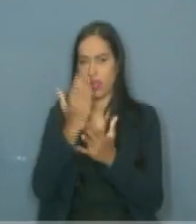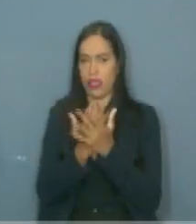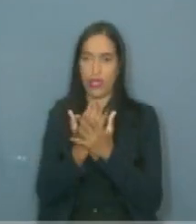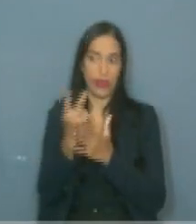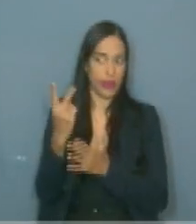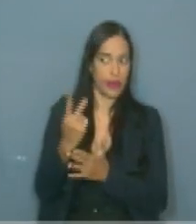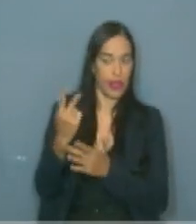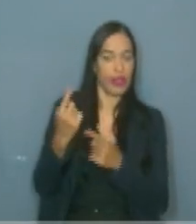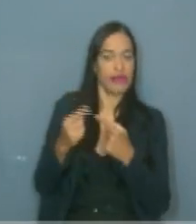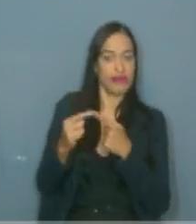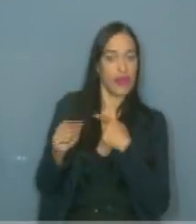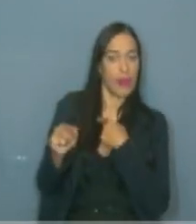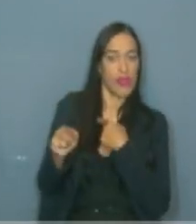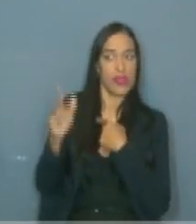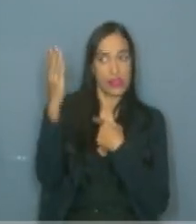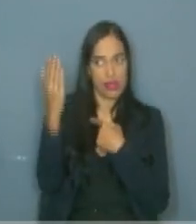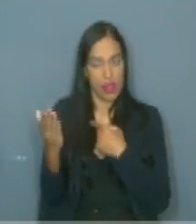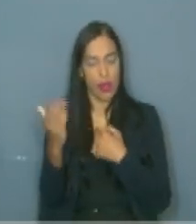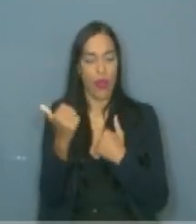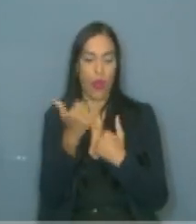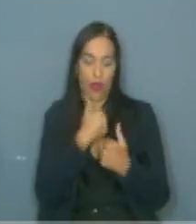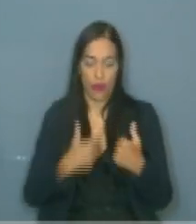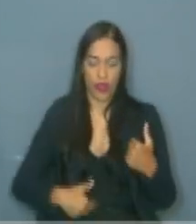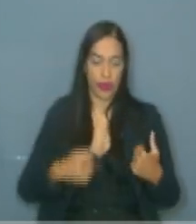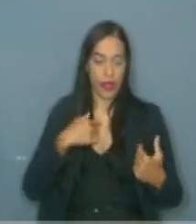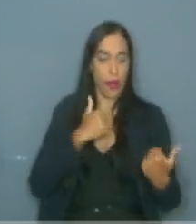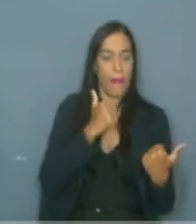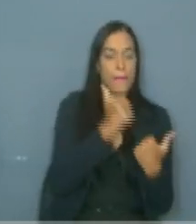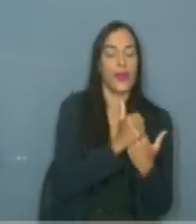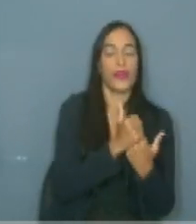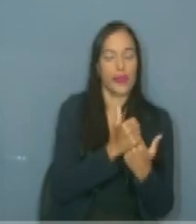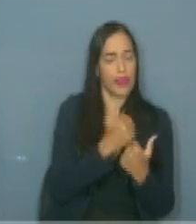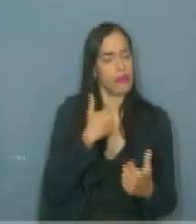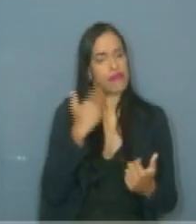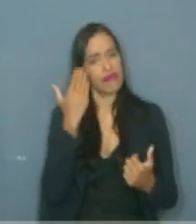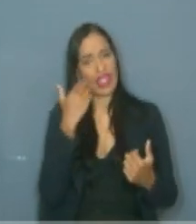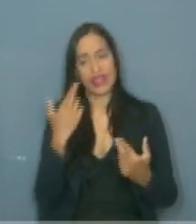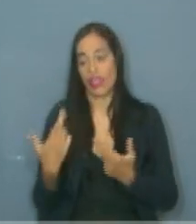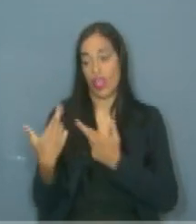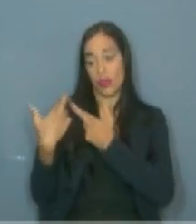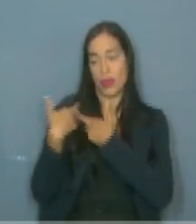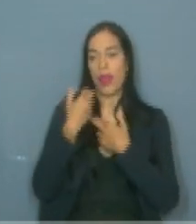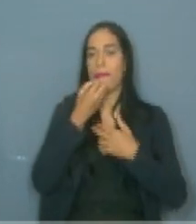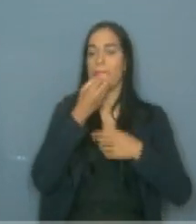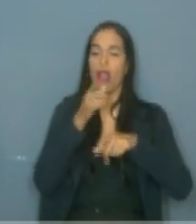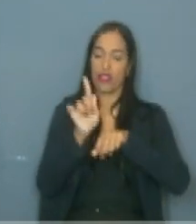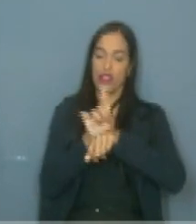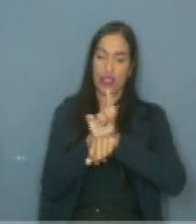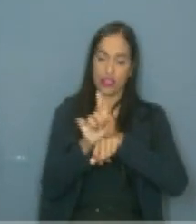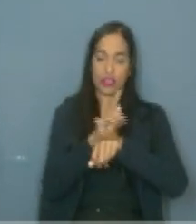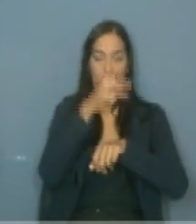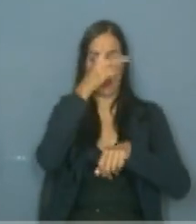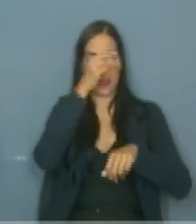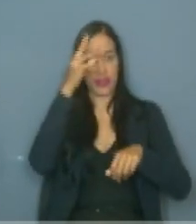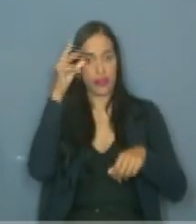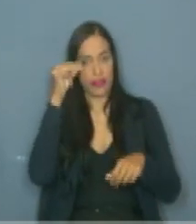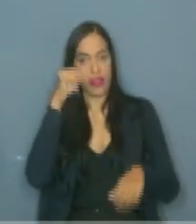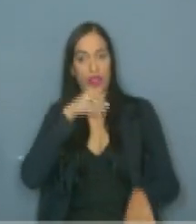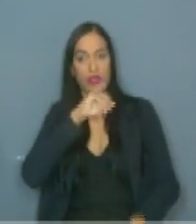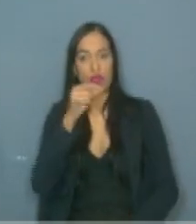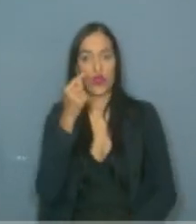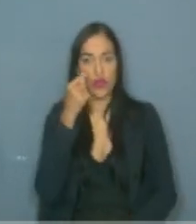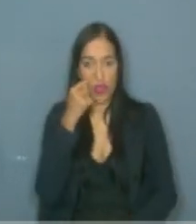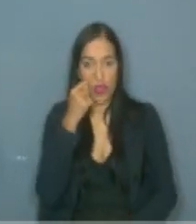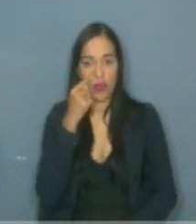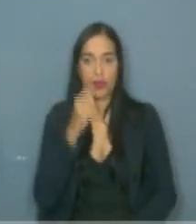diferentes de governo e oposição, e eu sei da forma responsável, da boa gestão que o prefeito João Campos tem feito, enfim, a